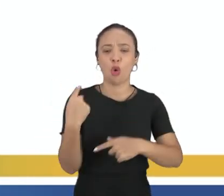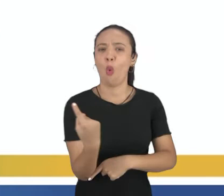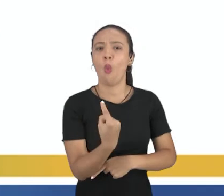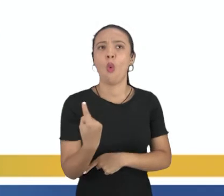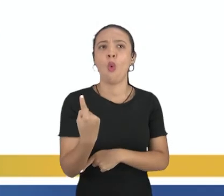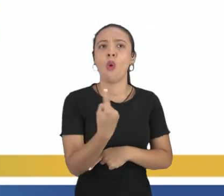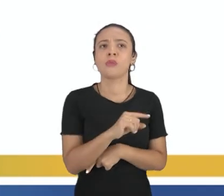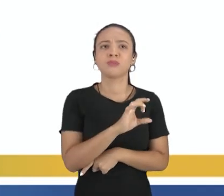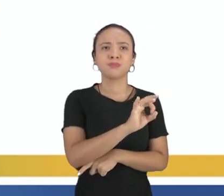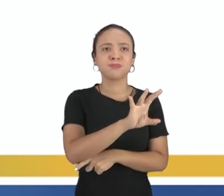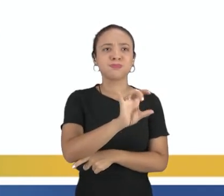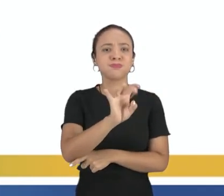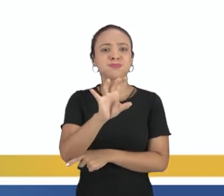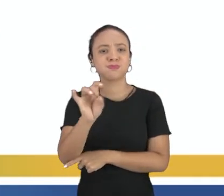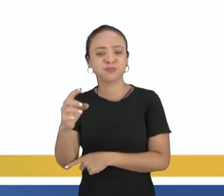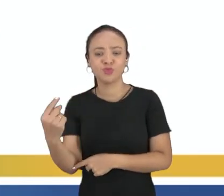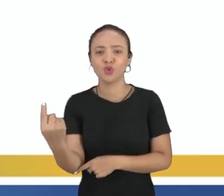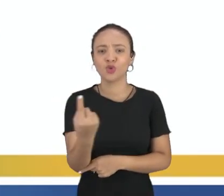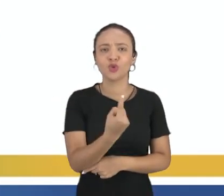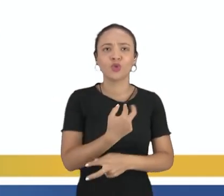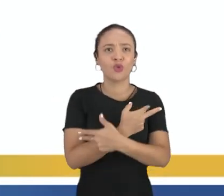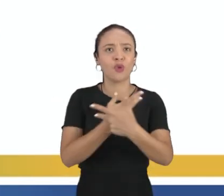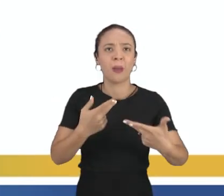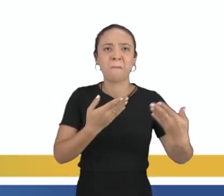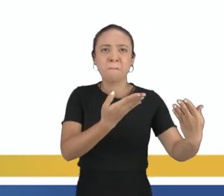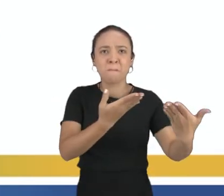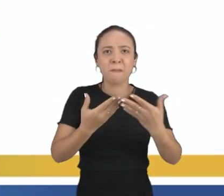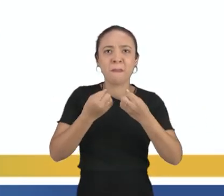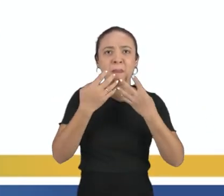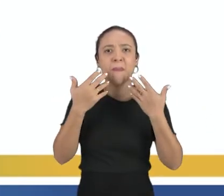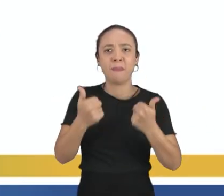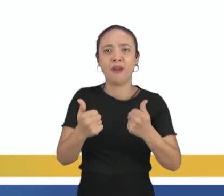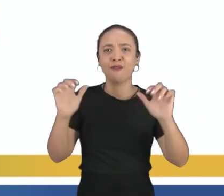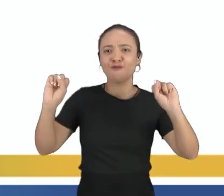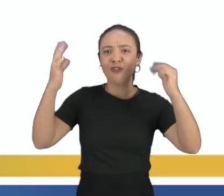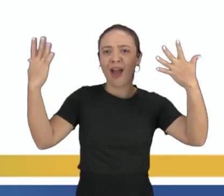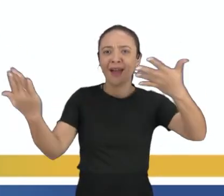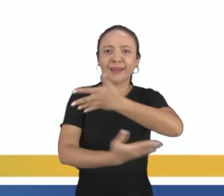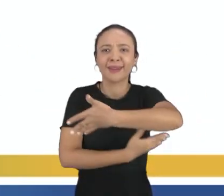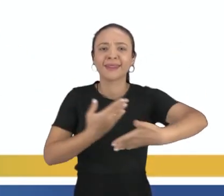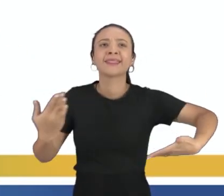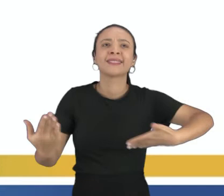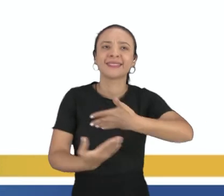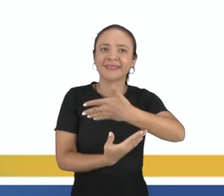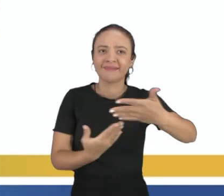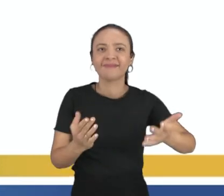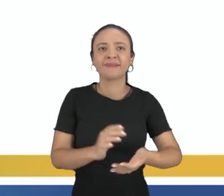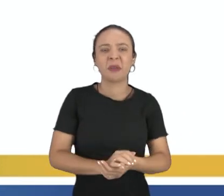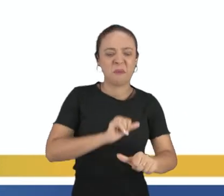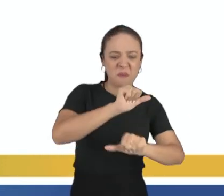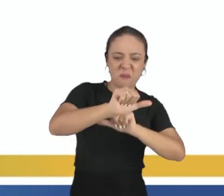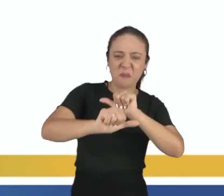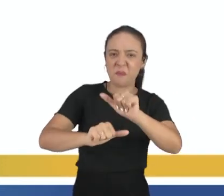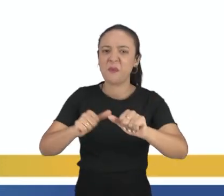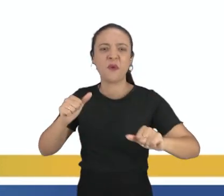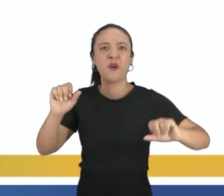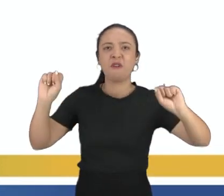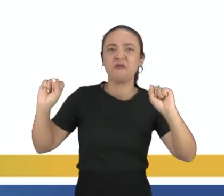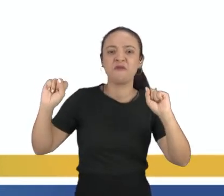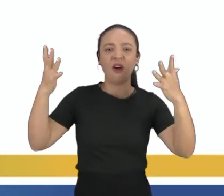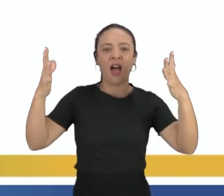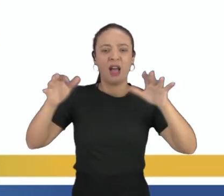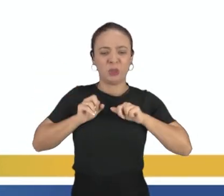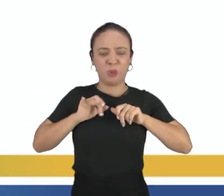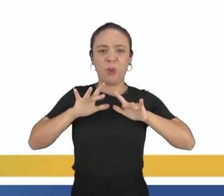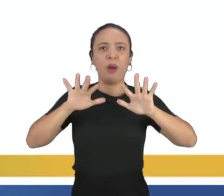únicos, cada um e vários. Bem-vindos à festa do compartilhar. Transforme-se, carnavalize-se,